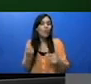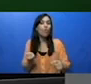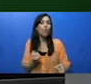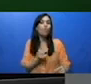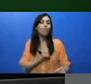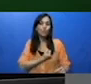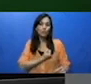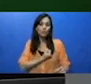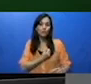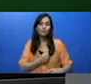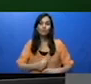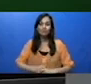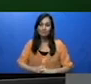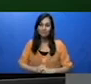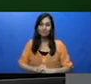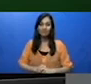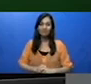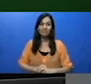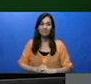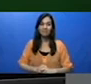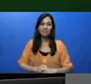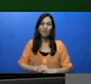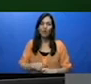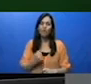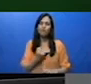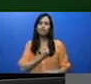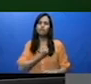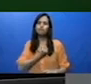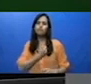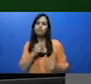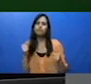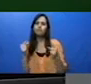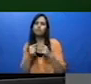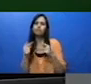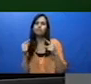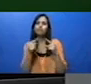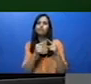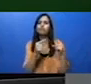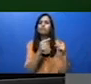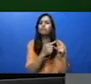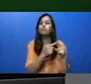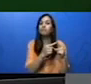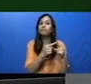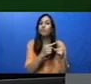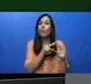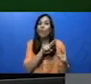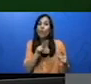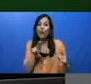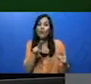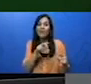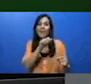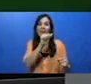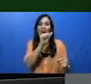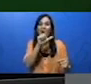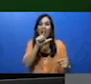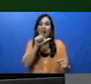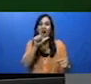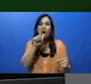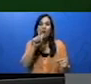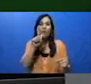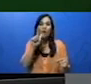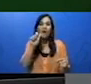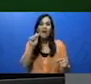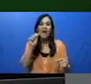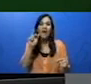nós combinaremos, olha aqui, os números, olha, cada um desses é chamado de algarismo. E quando nós combinamos